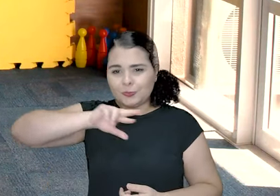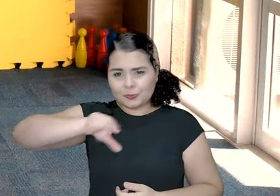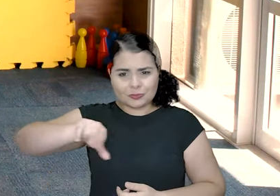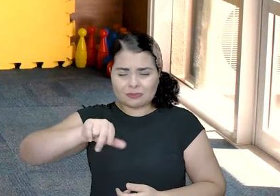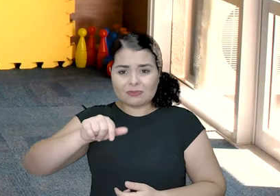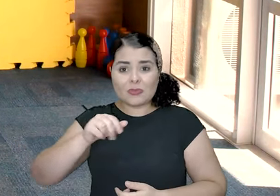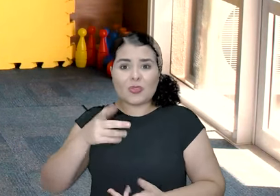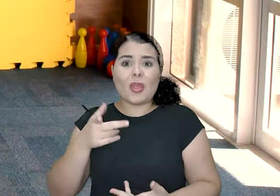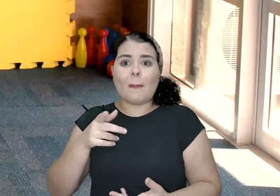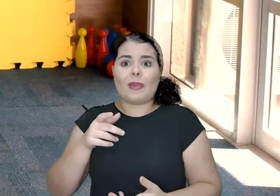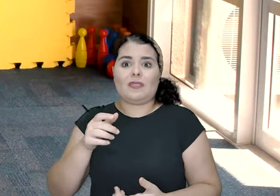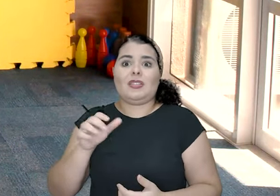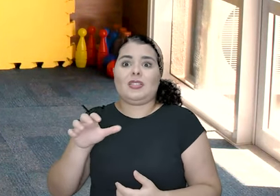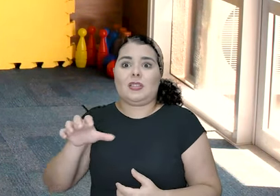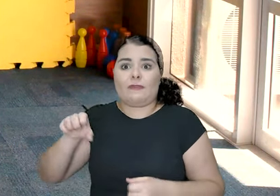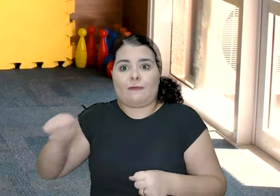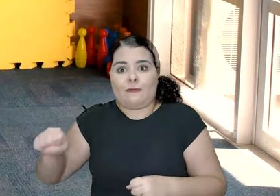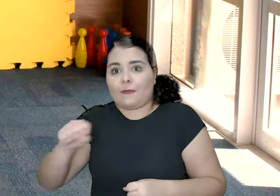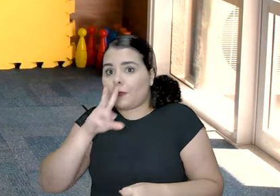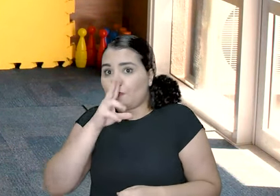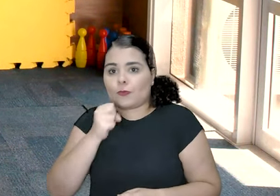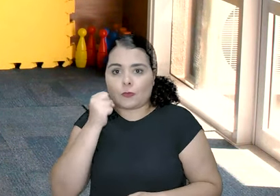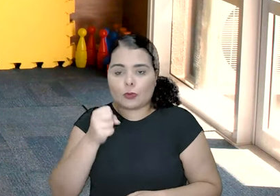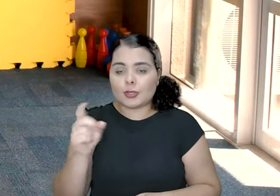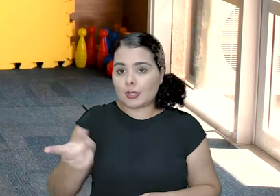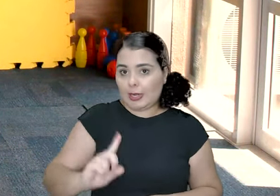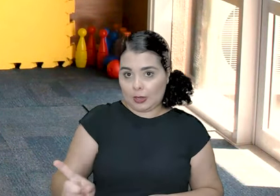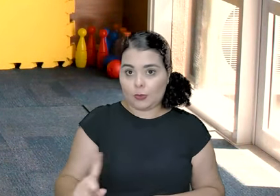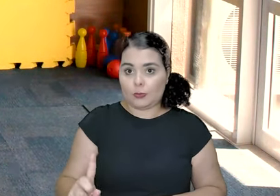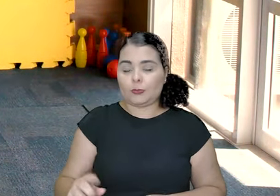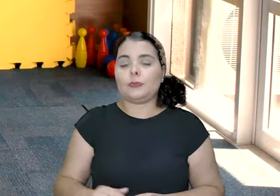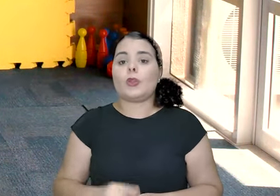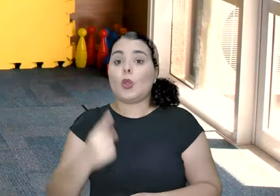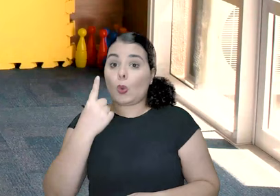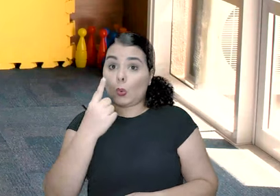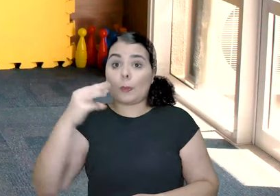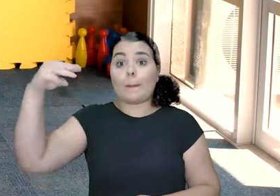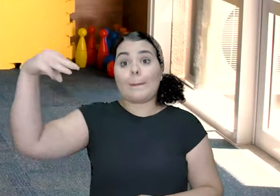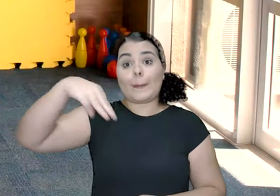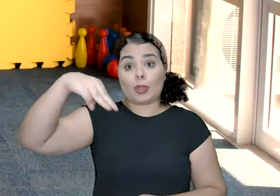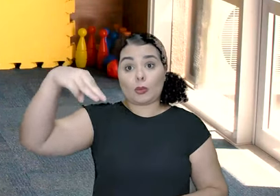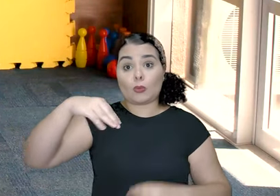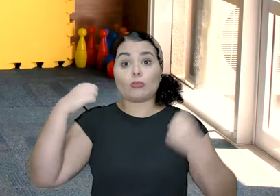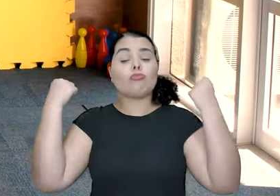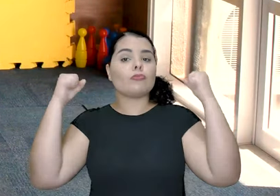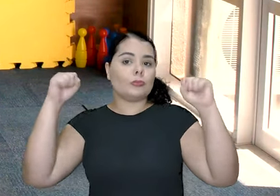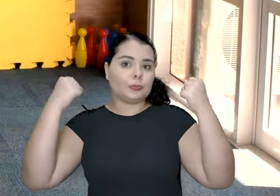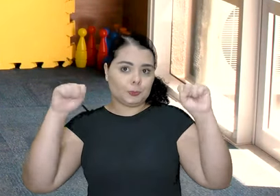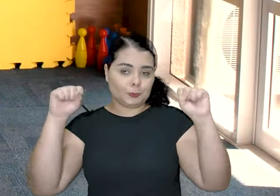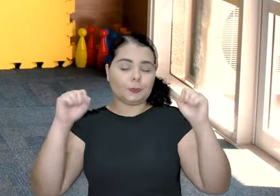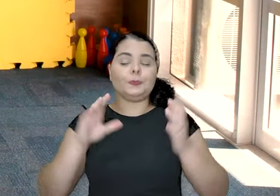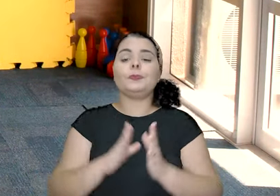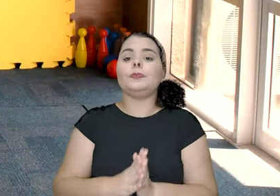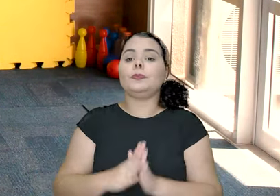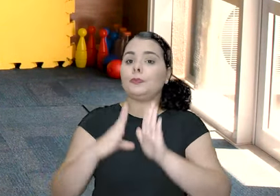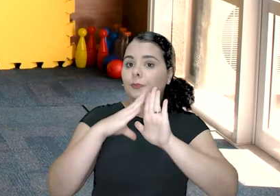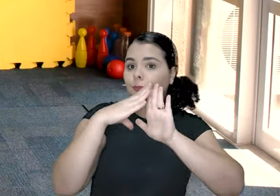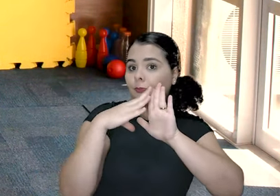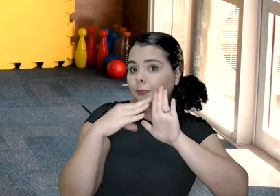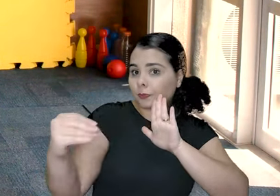apoiar na cadeira, hein? Vamos lá? Um minuto de exercício. Sobe e